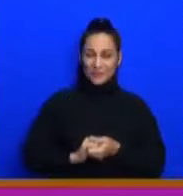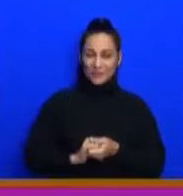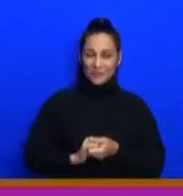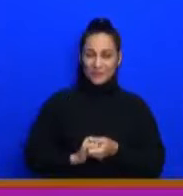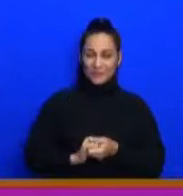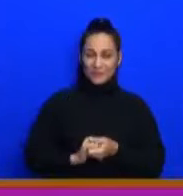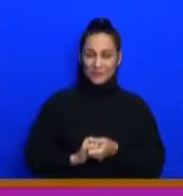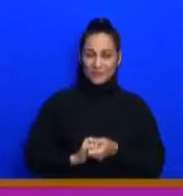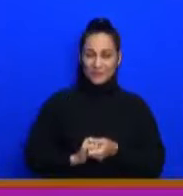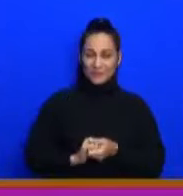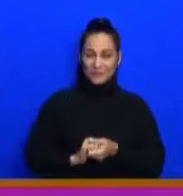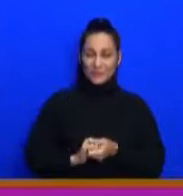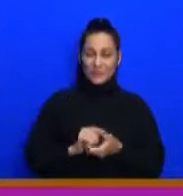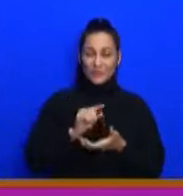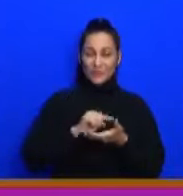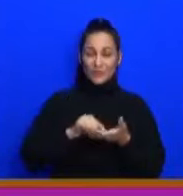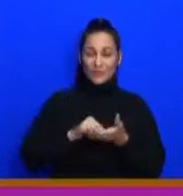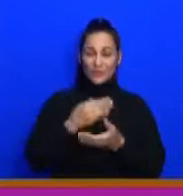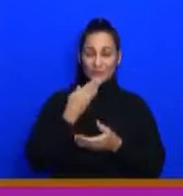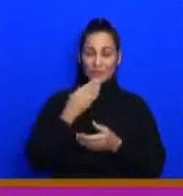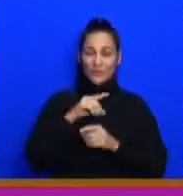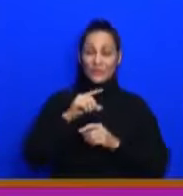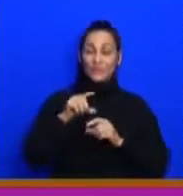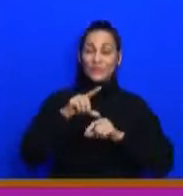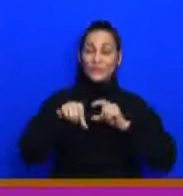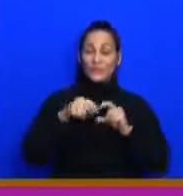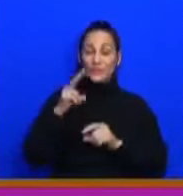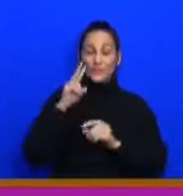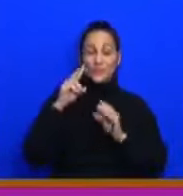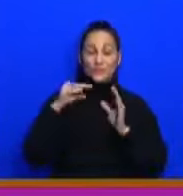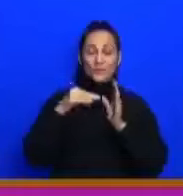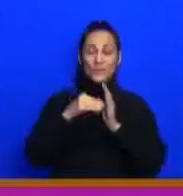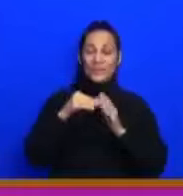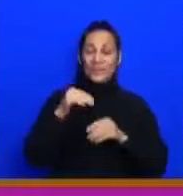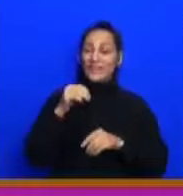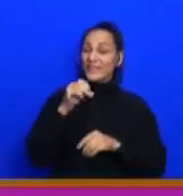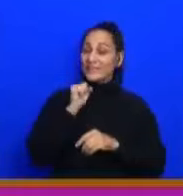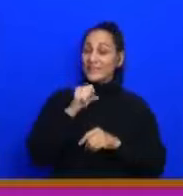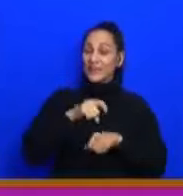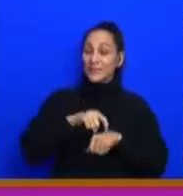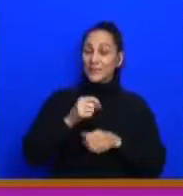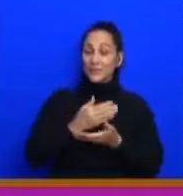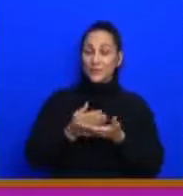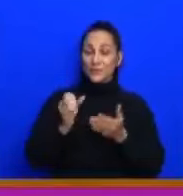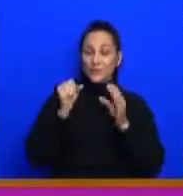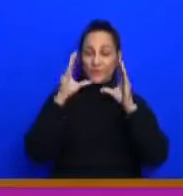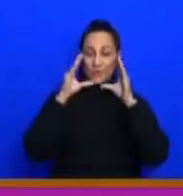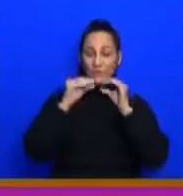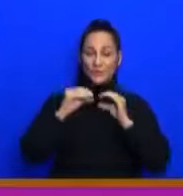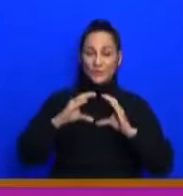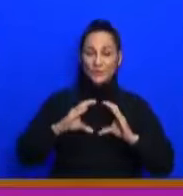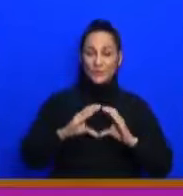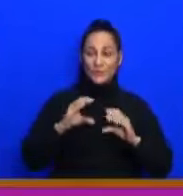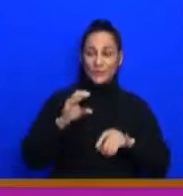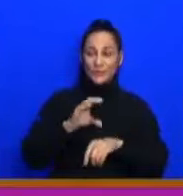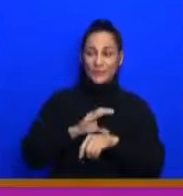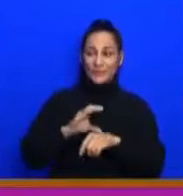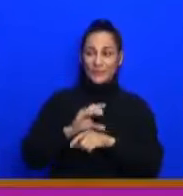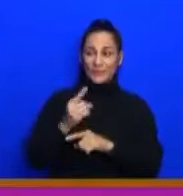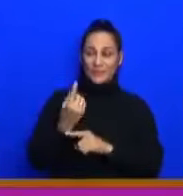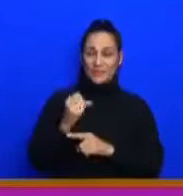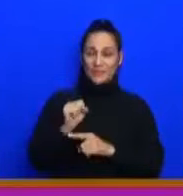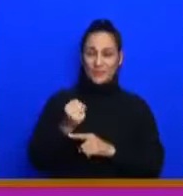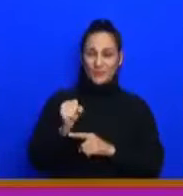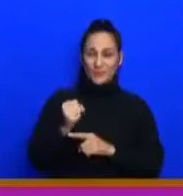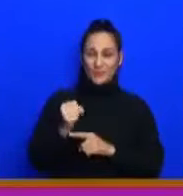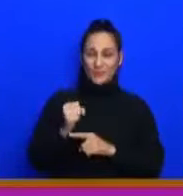04. Loto Fácil com sorteios de segunda a sábado a partir das 8 da noite. Bola cinza número